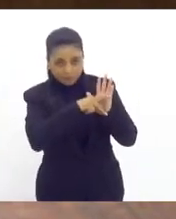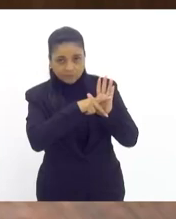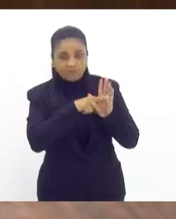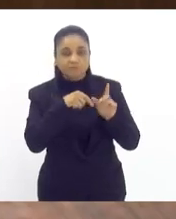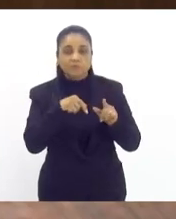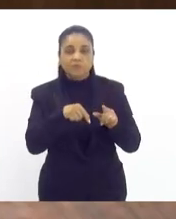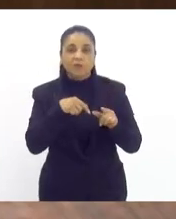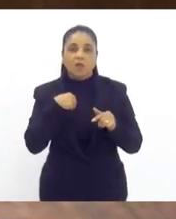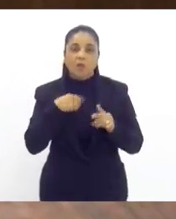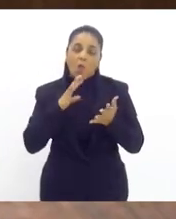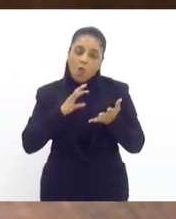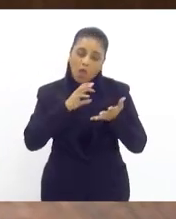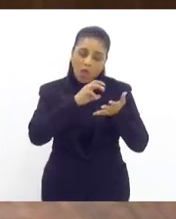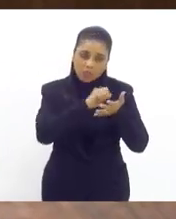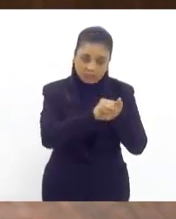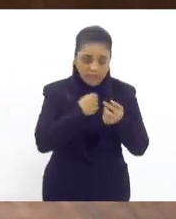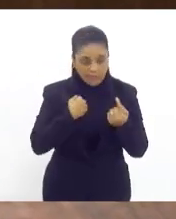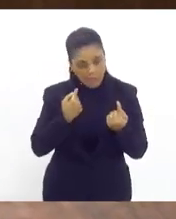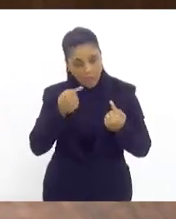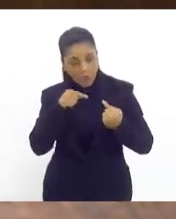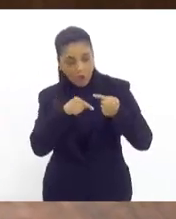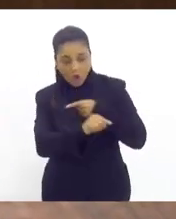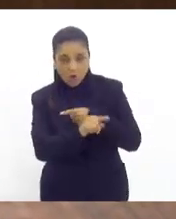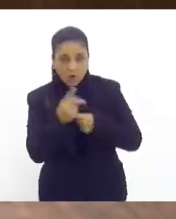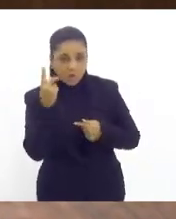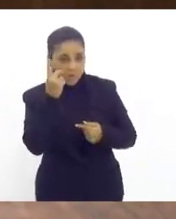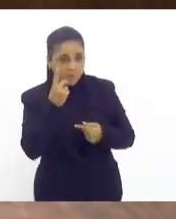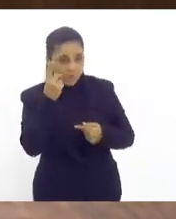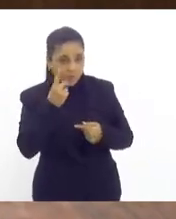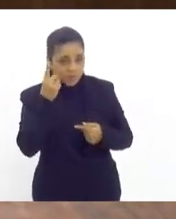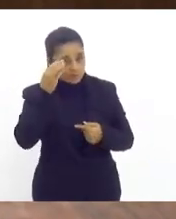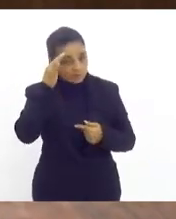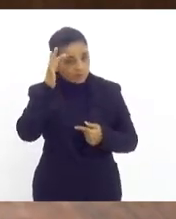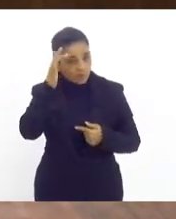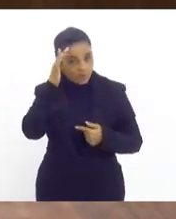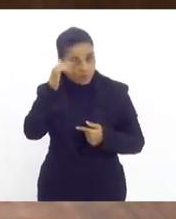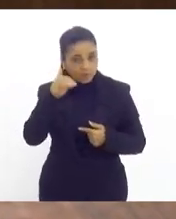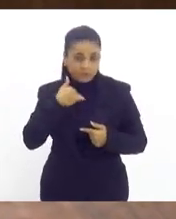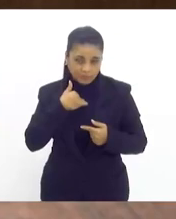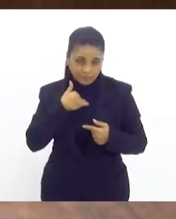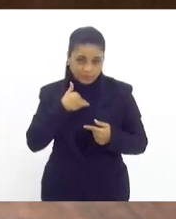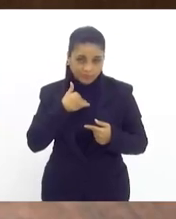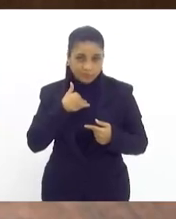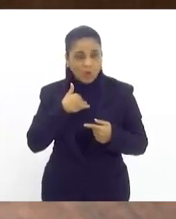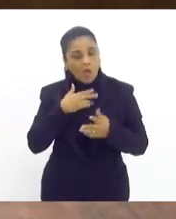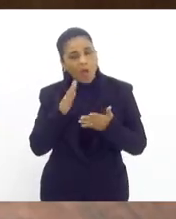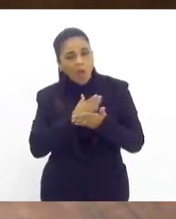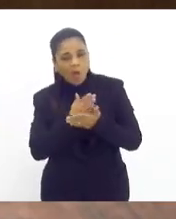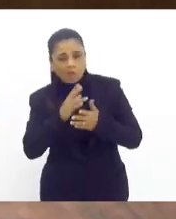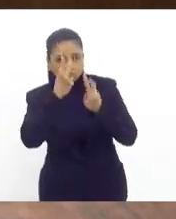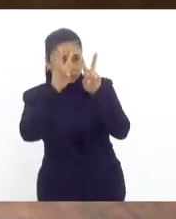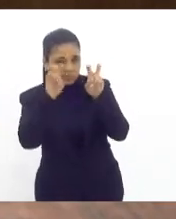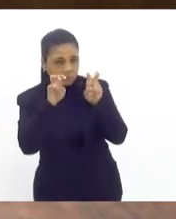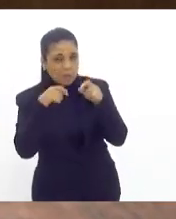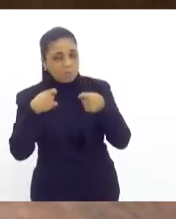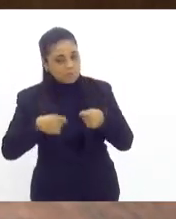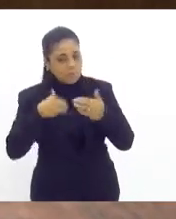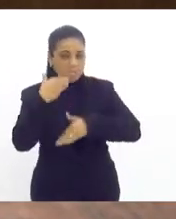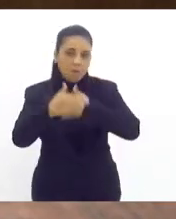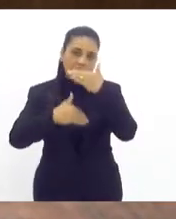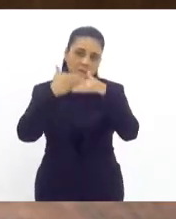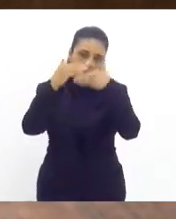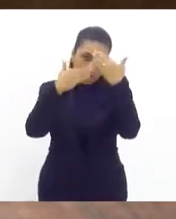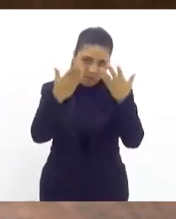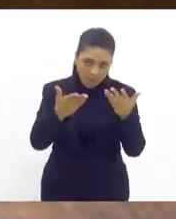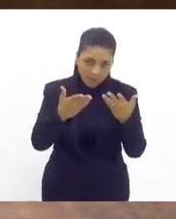apesar das minhas discordâncias políticas ideológicas eu entendo que alguns temas eles precisam prosperar e